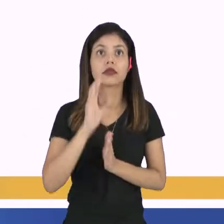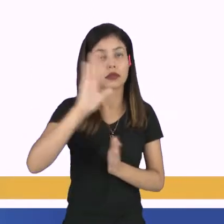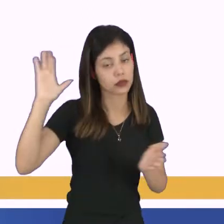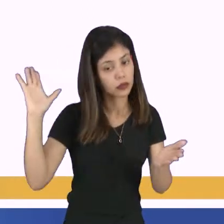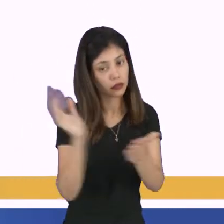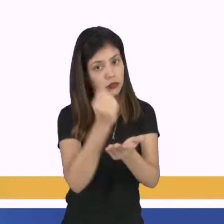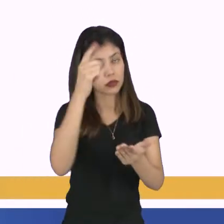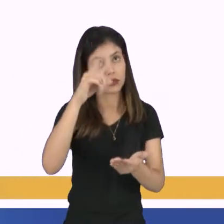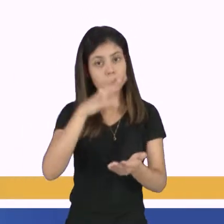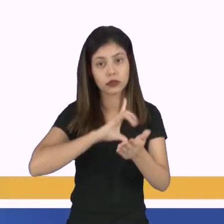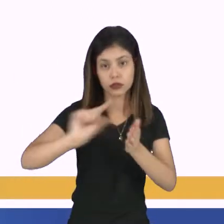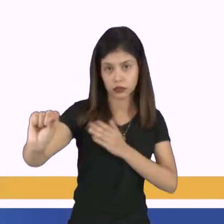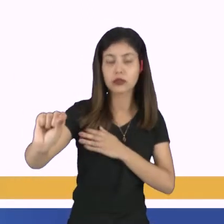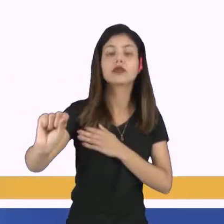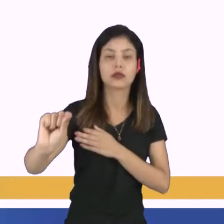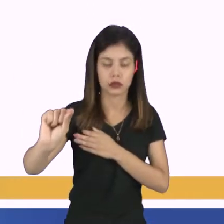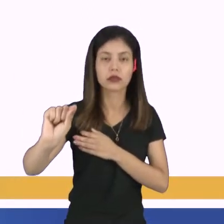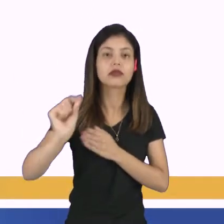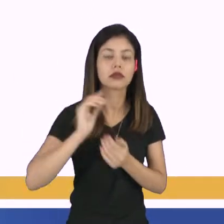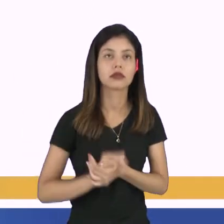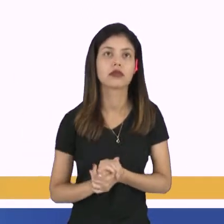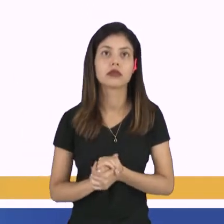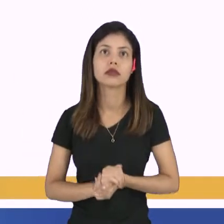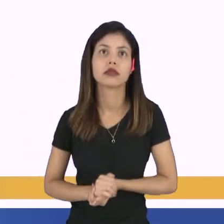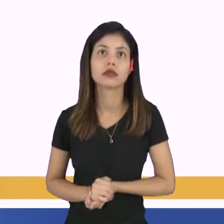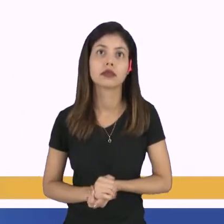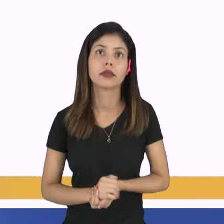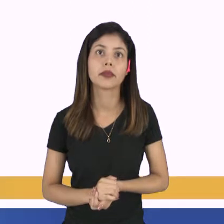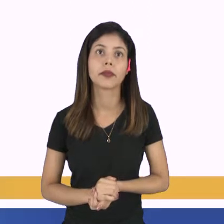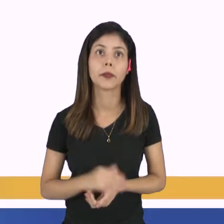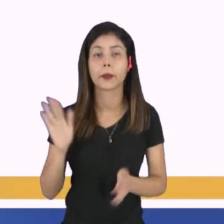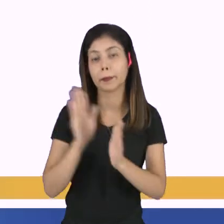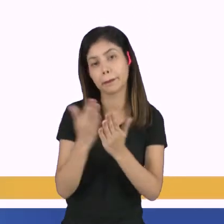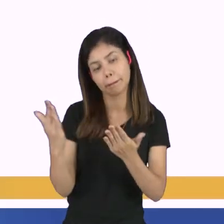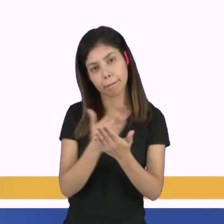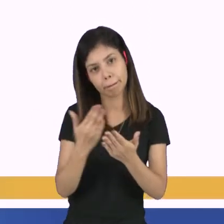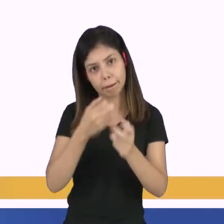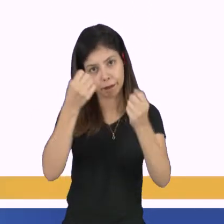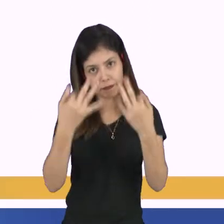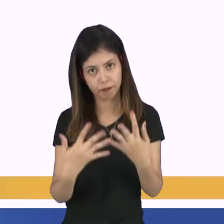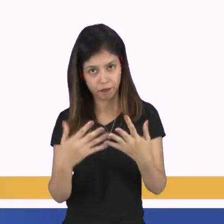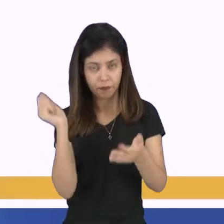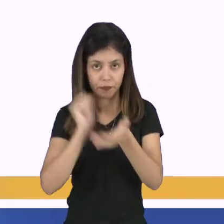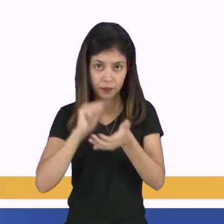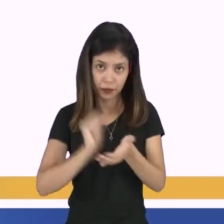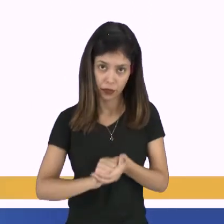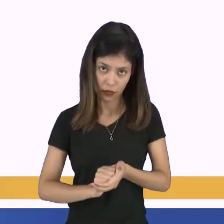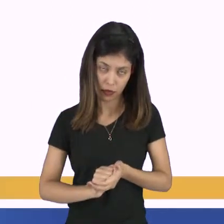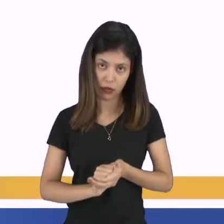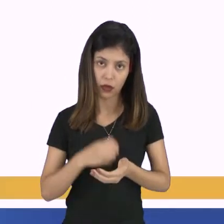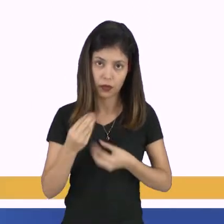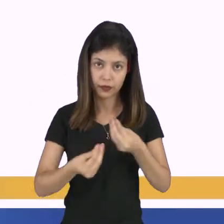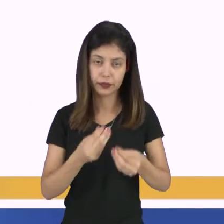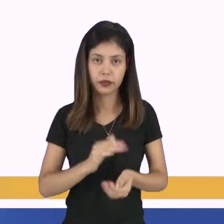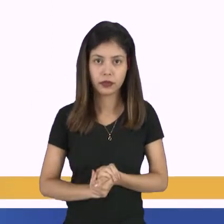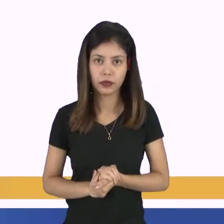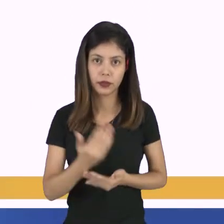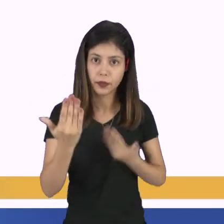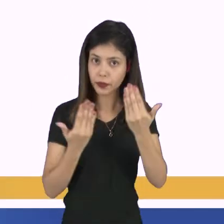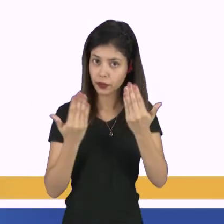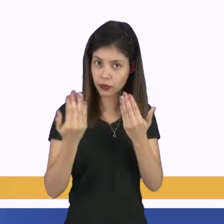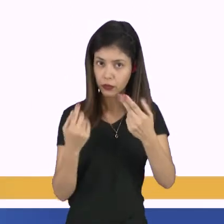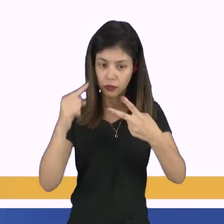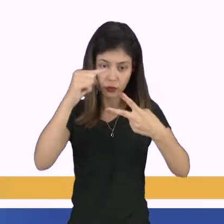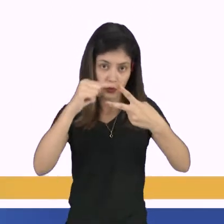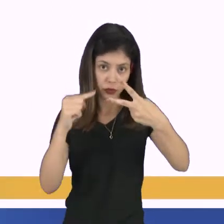que é a variável que sai da máquina. No seu livro didático, a definição é escrita da seguinte forma: é uma relação entre